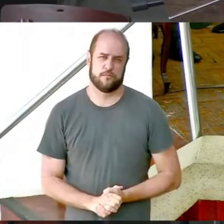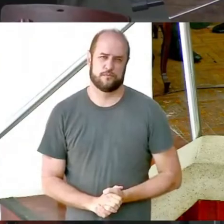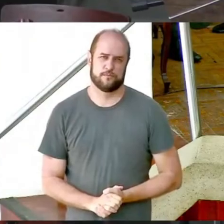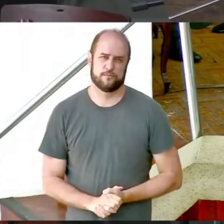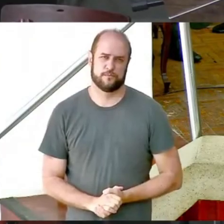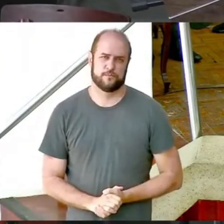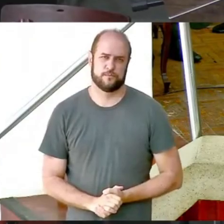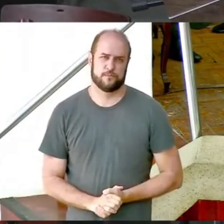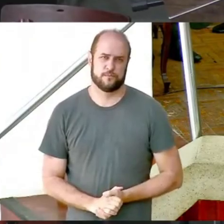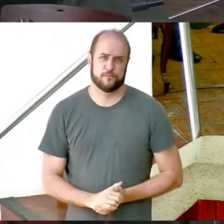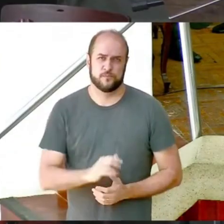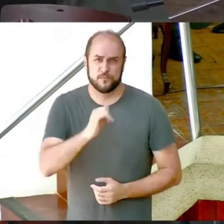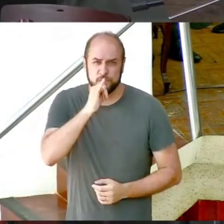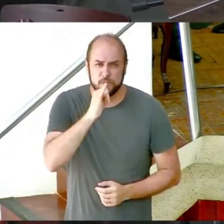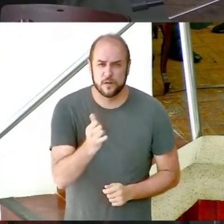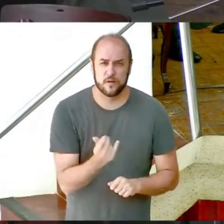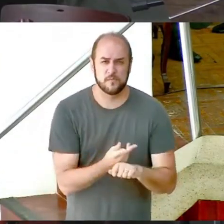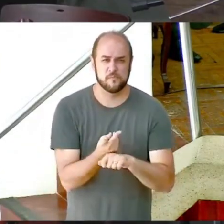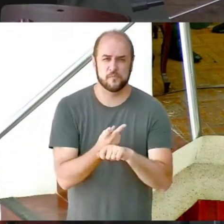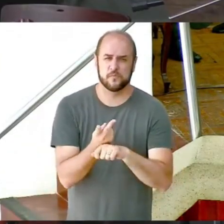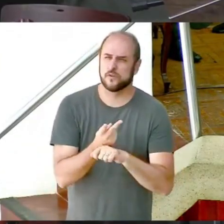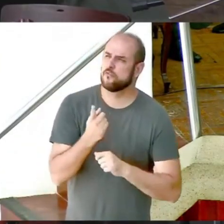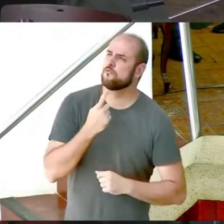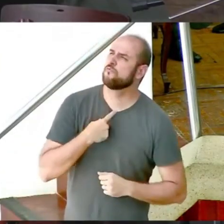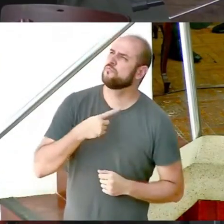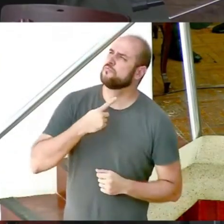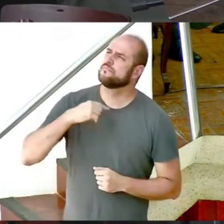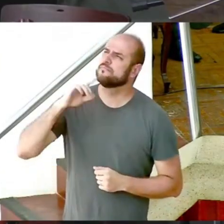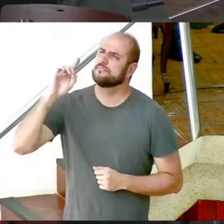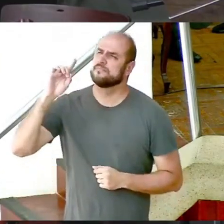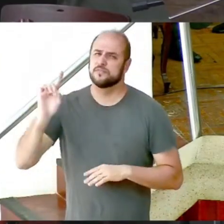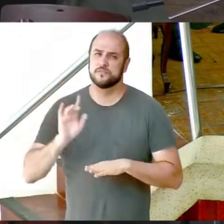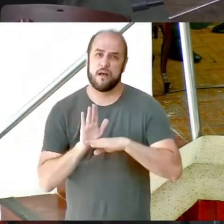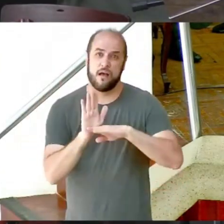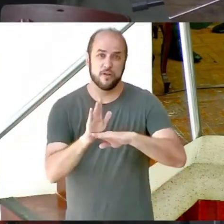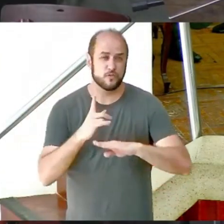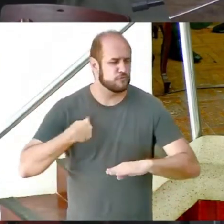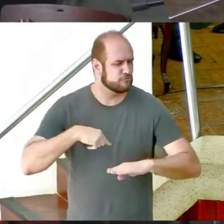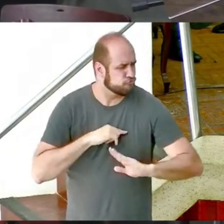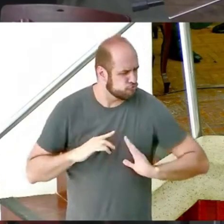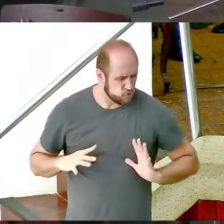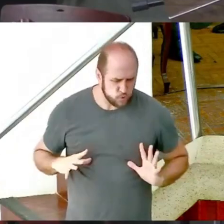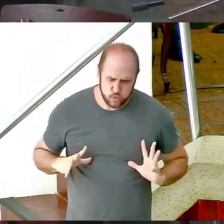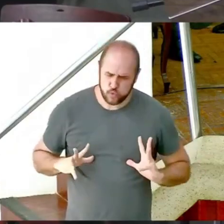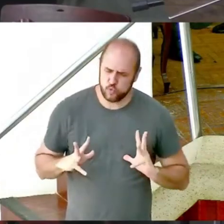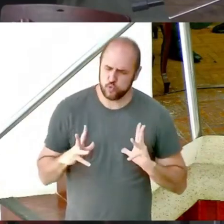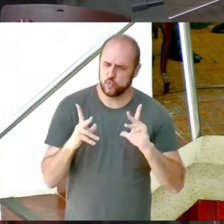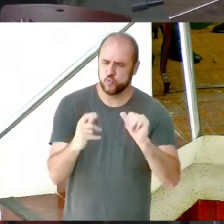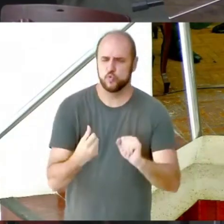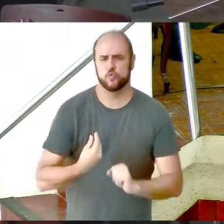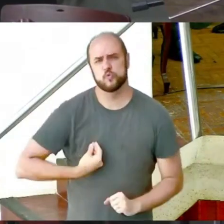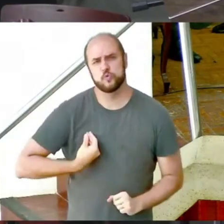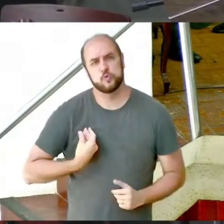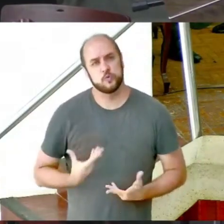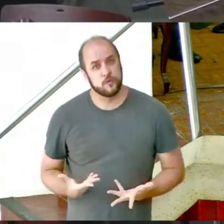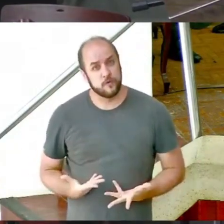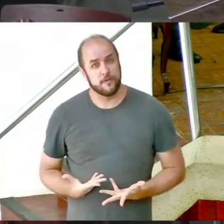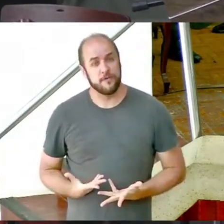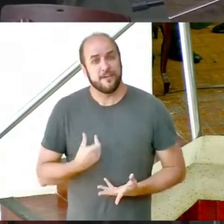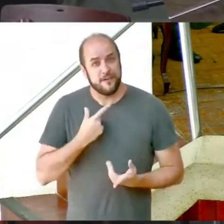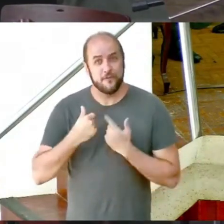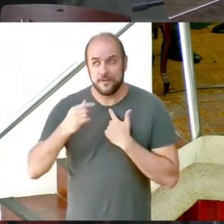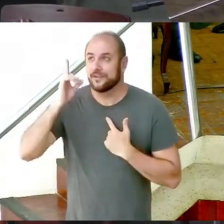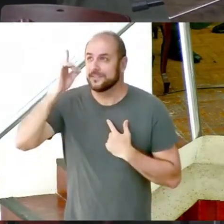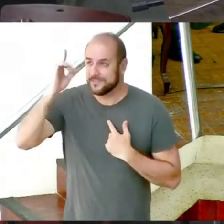E eu digo que buscar essa vontade nos ajuda em absolutamente tudo na vida. E a vontade de Deus